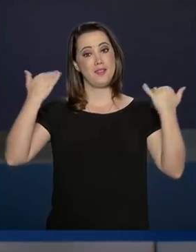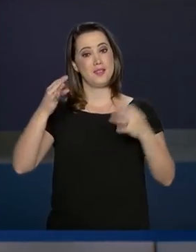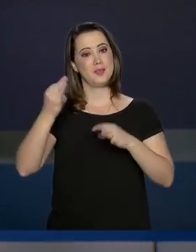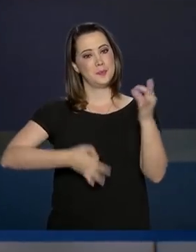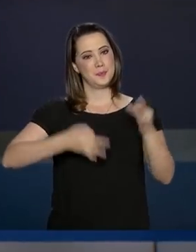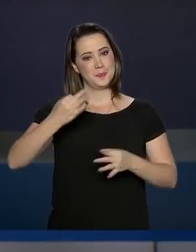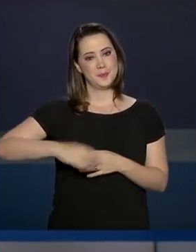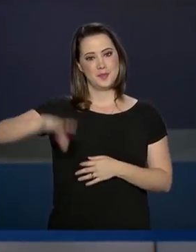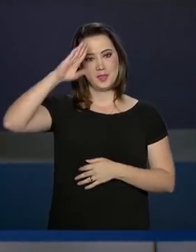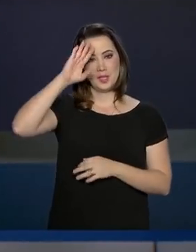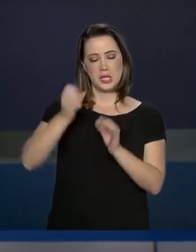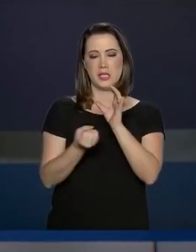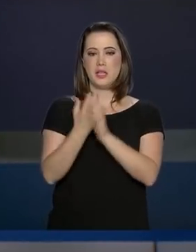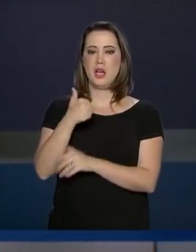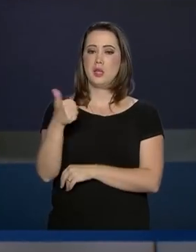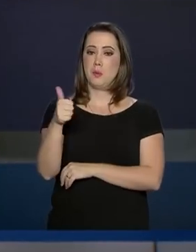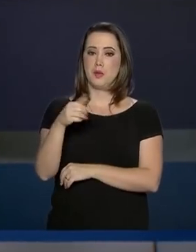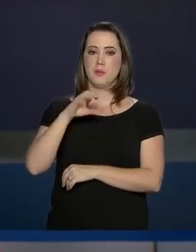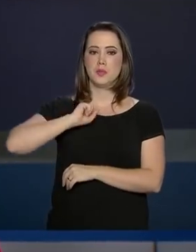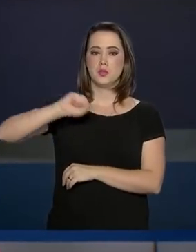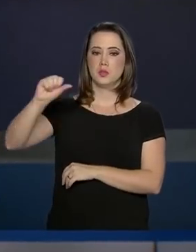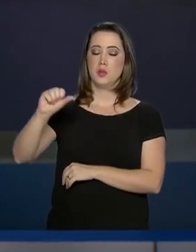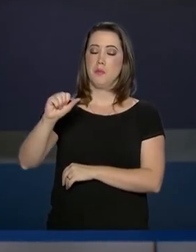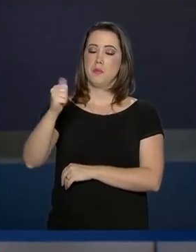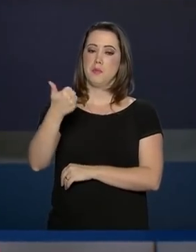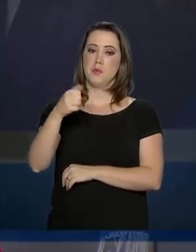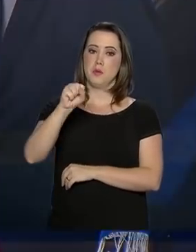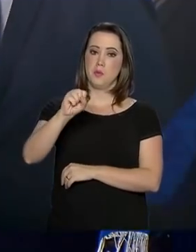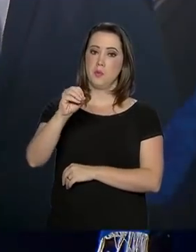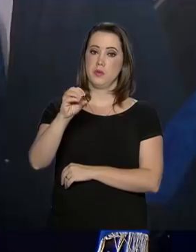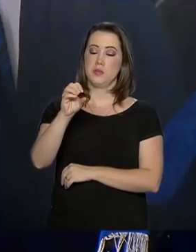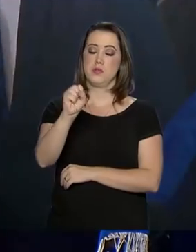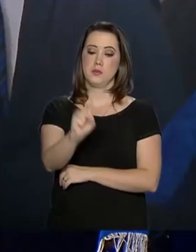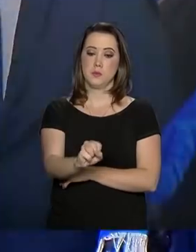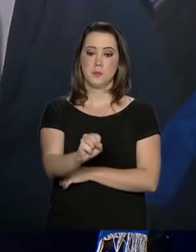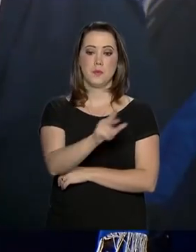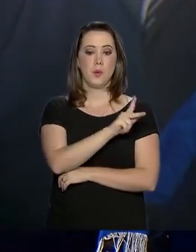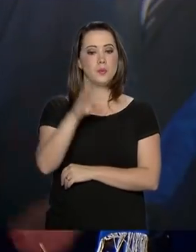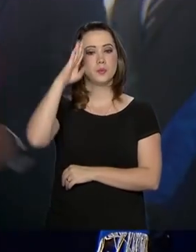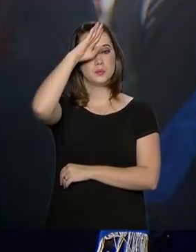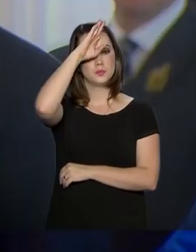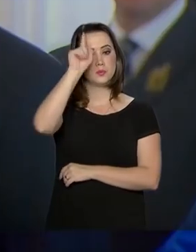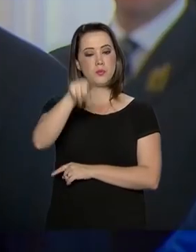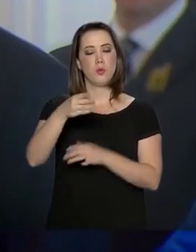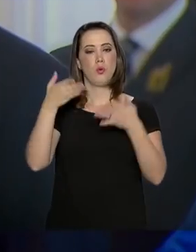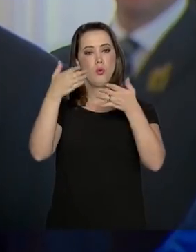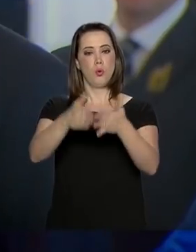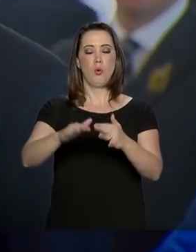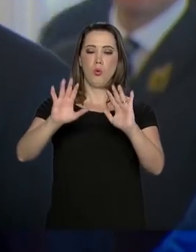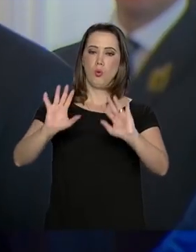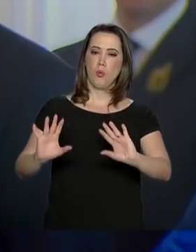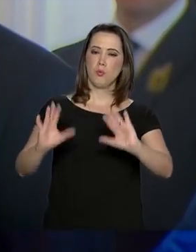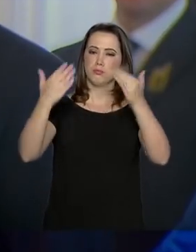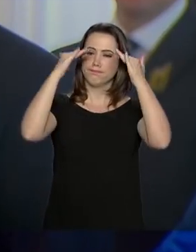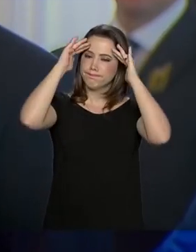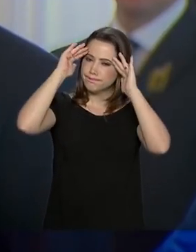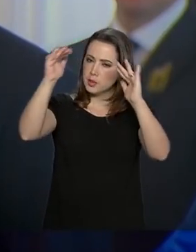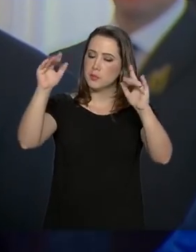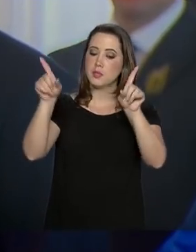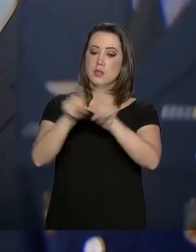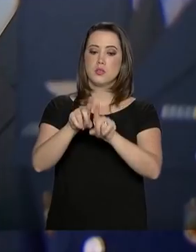Militar, criada em 1º de abril de 1808. O presidente Jair Bolsonaro foi homenageado, assim